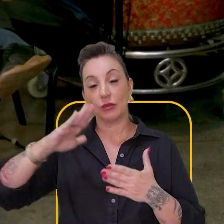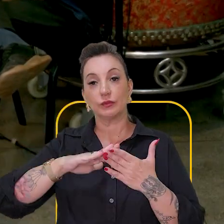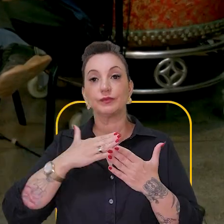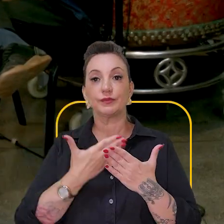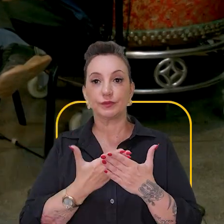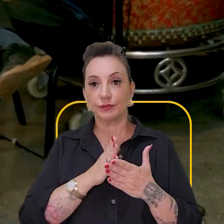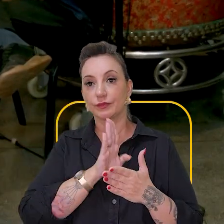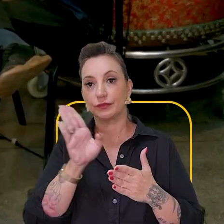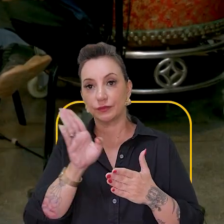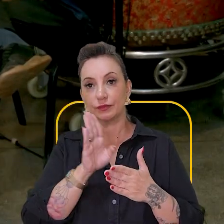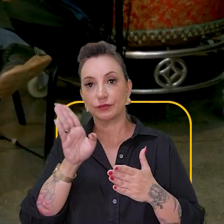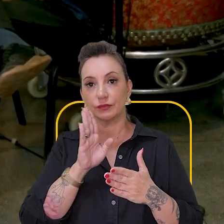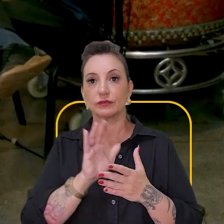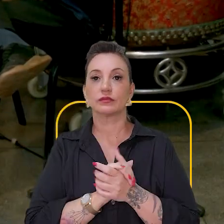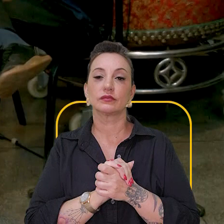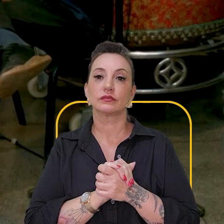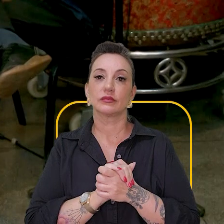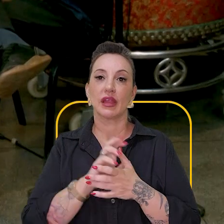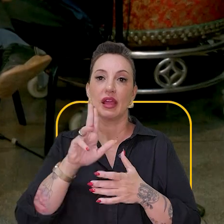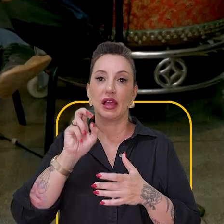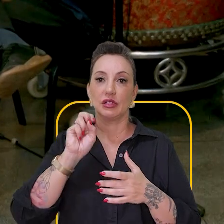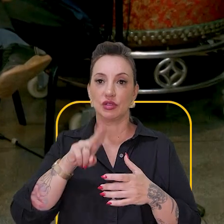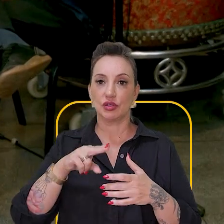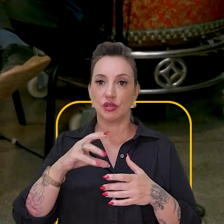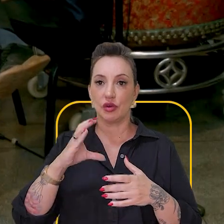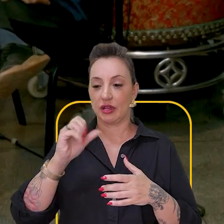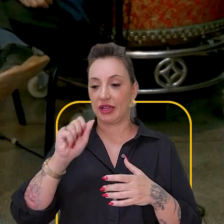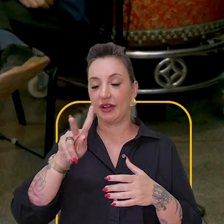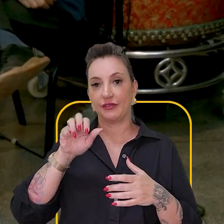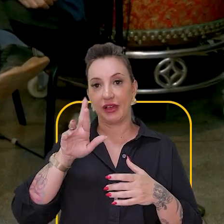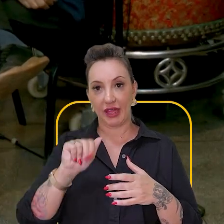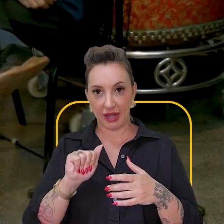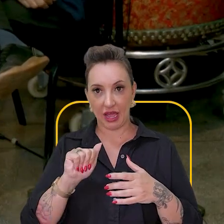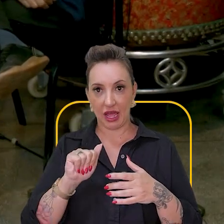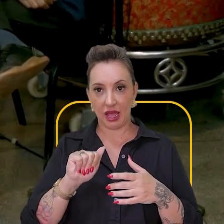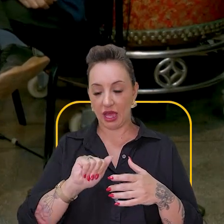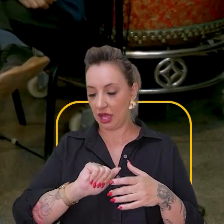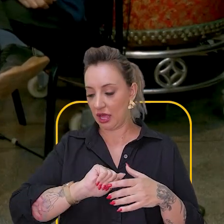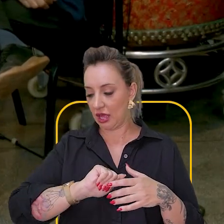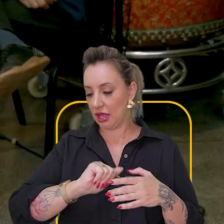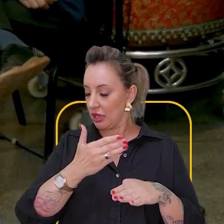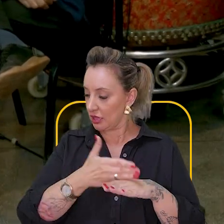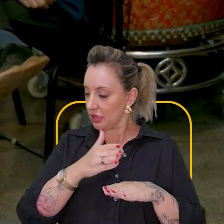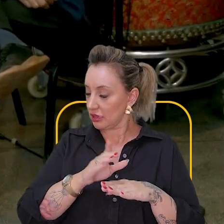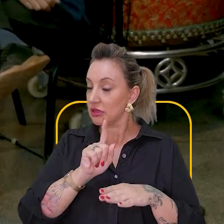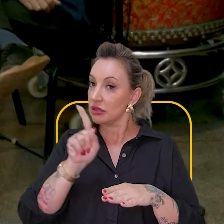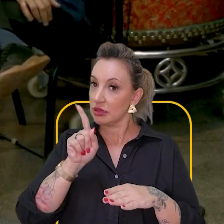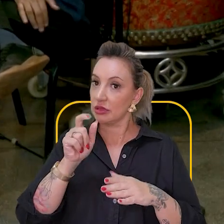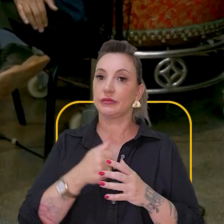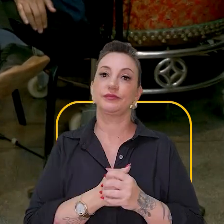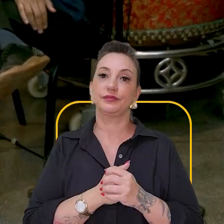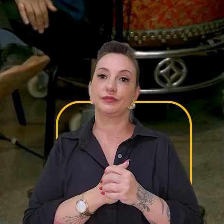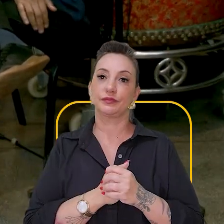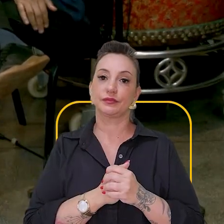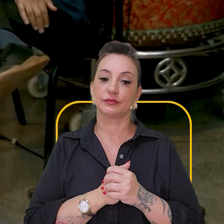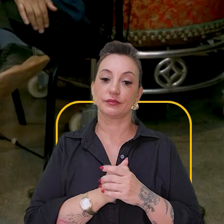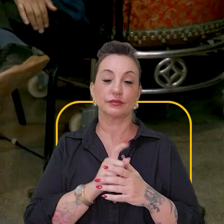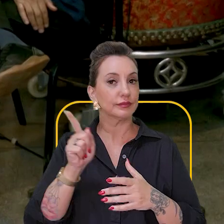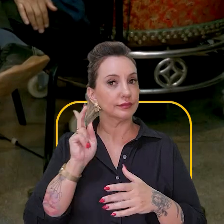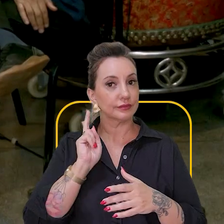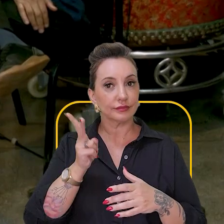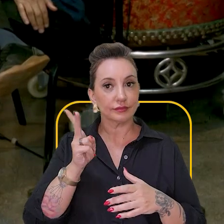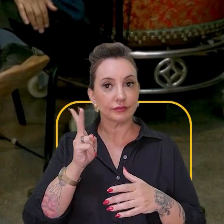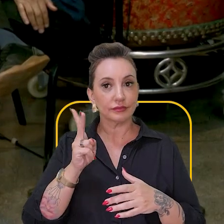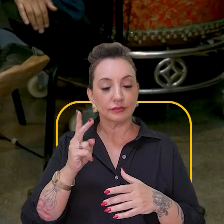outras escolas iam lá como é o Edson o Caveira caveira o Caveira todo o treino ele tava lá e